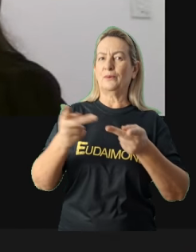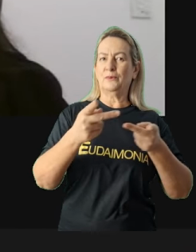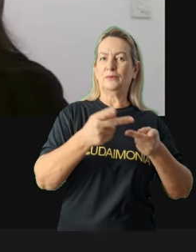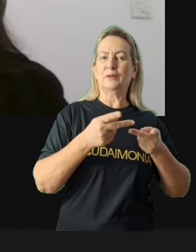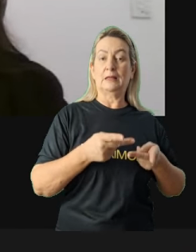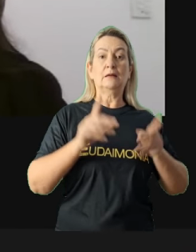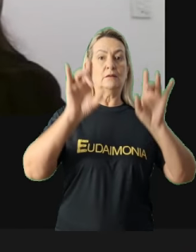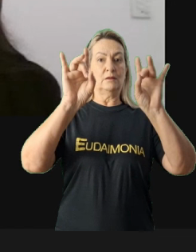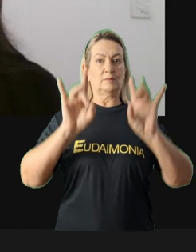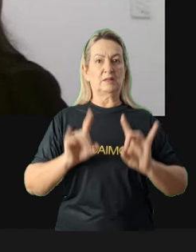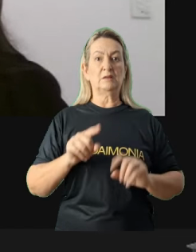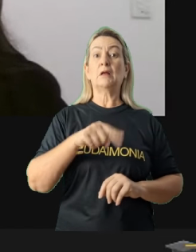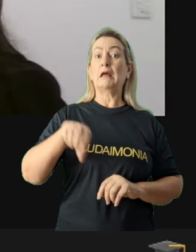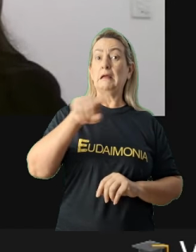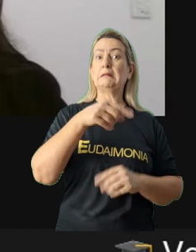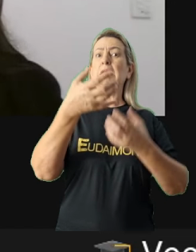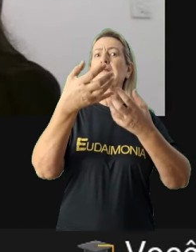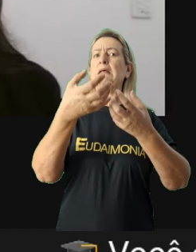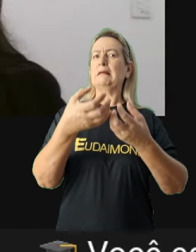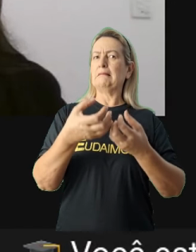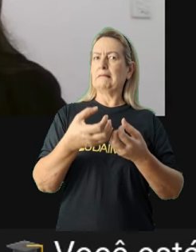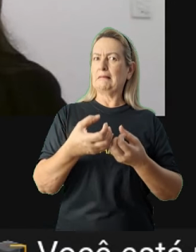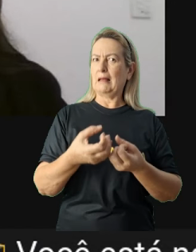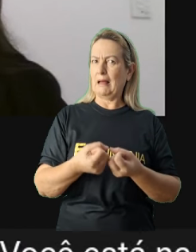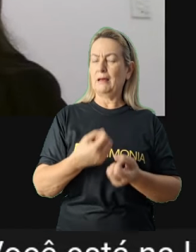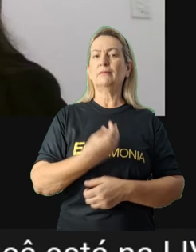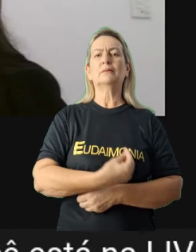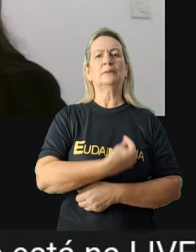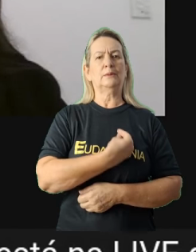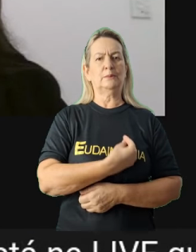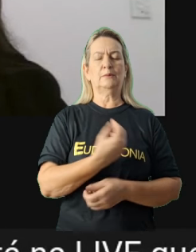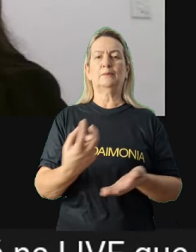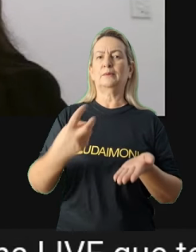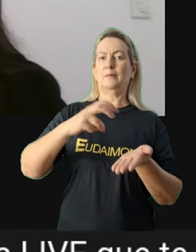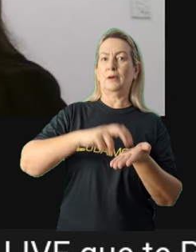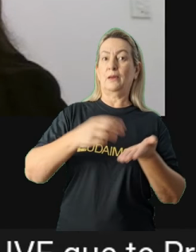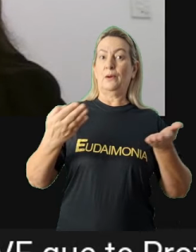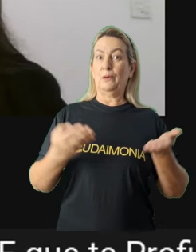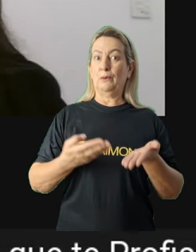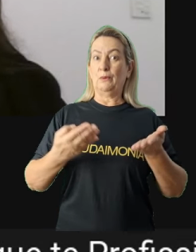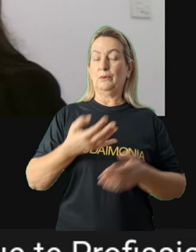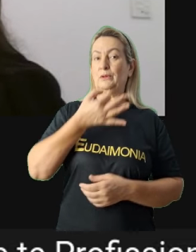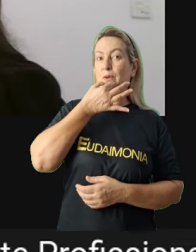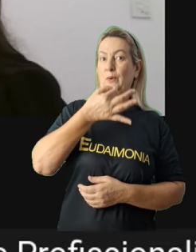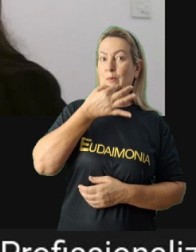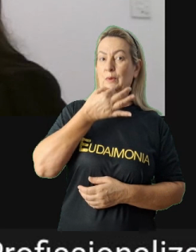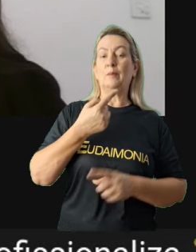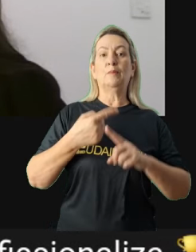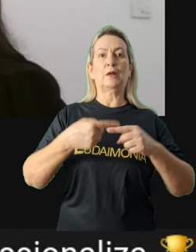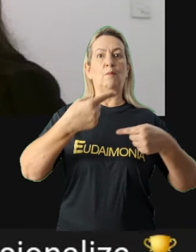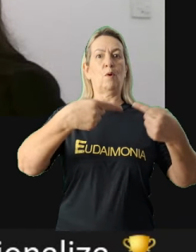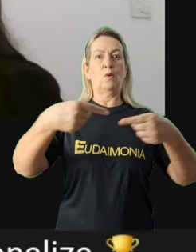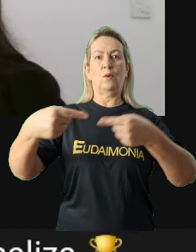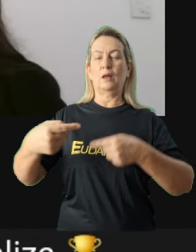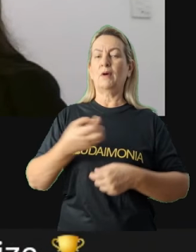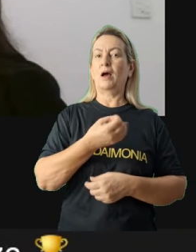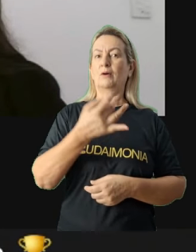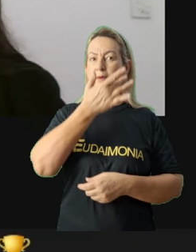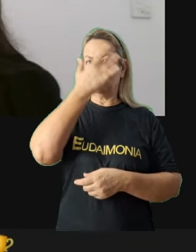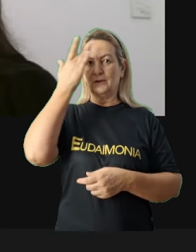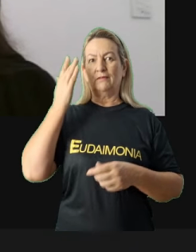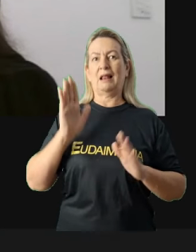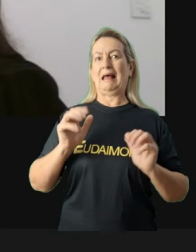para esses convidados carinhosos que gentilmente aceitaram estar aqui hoje para poder dar sua opinião a respeito disso, que é polêmico, hein? Tem muita gente que